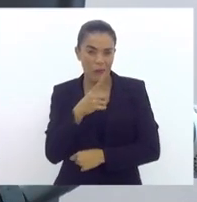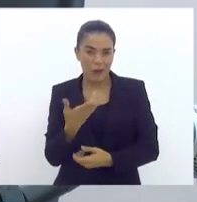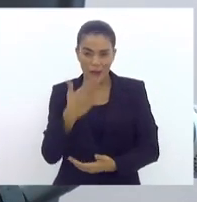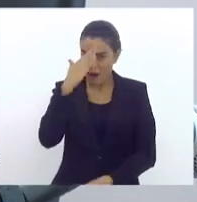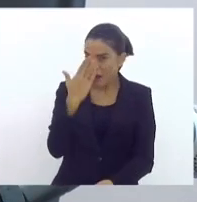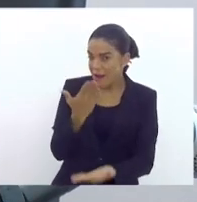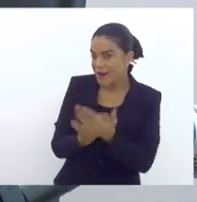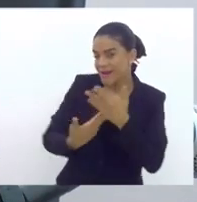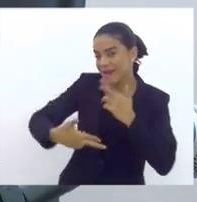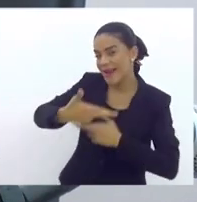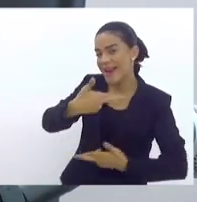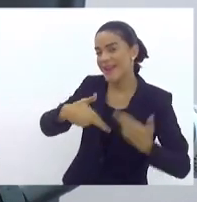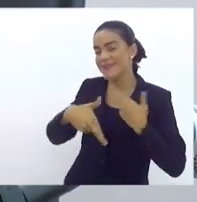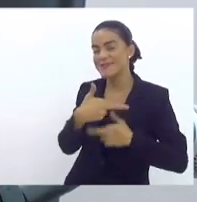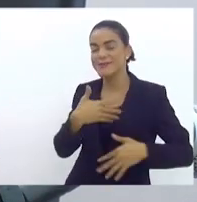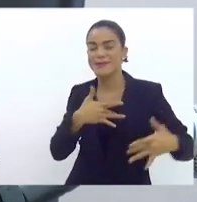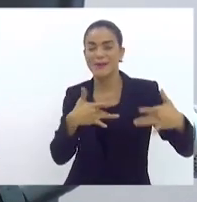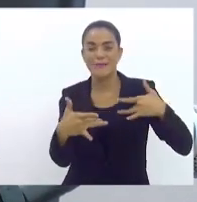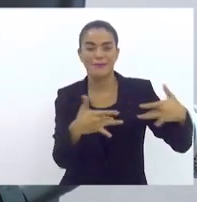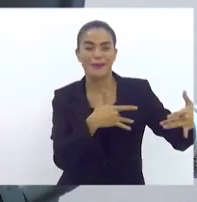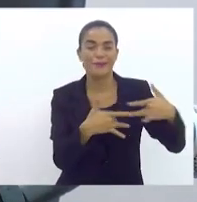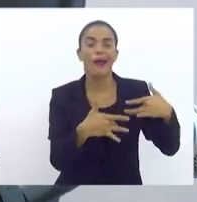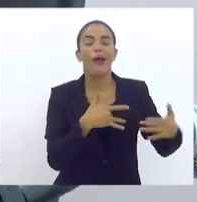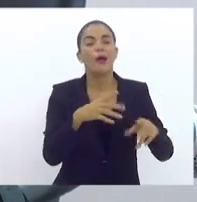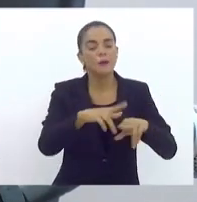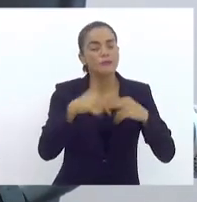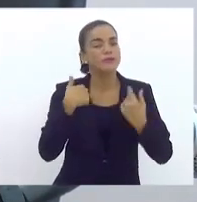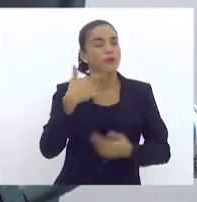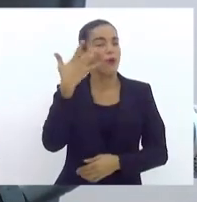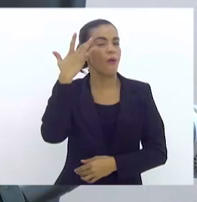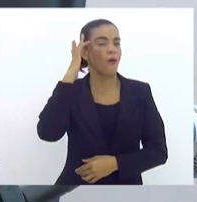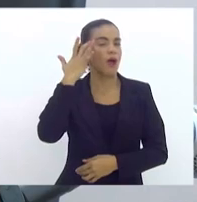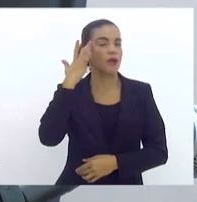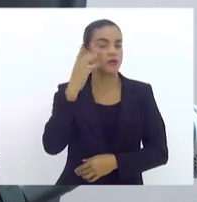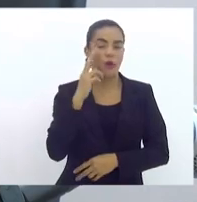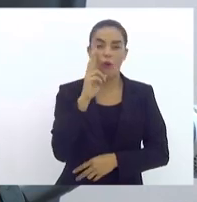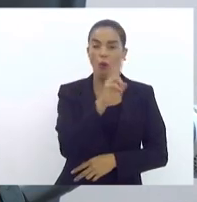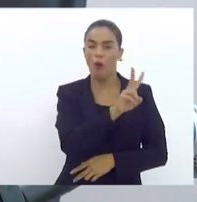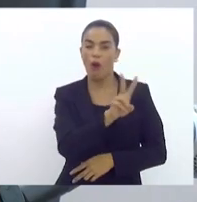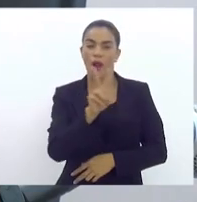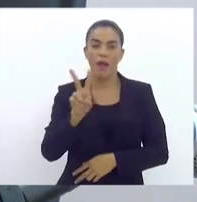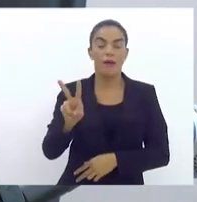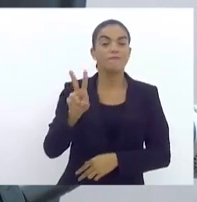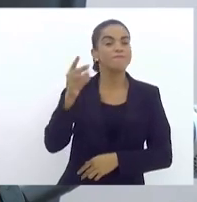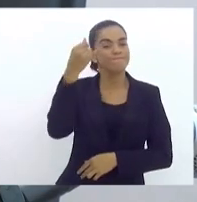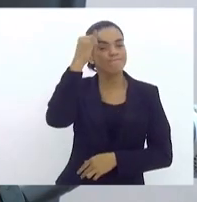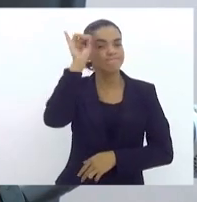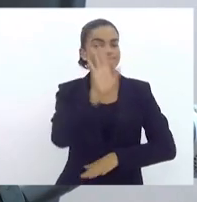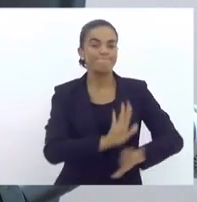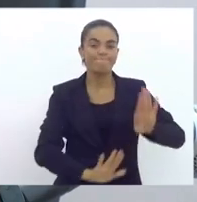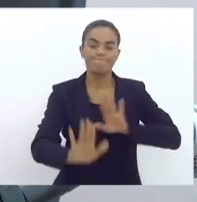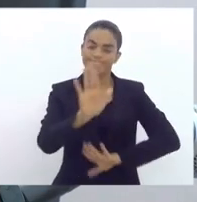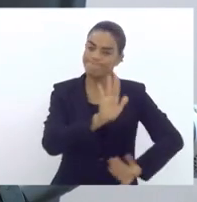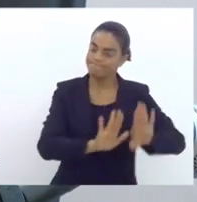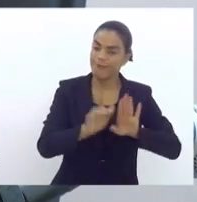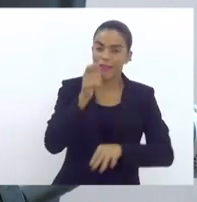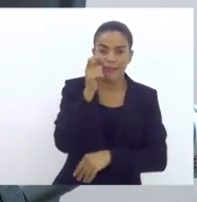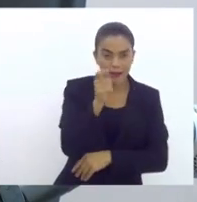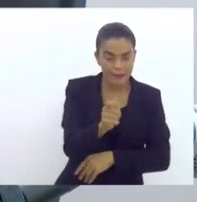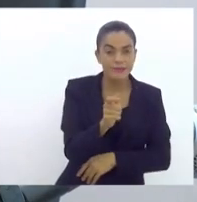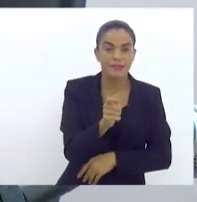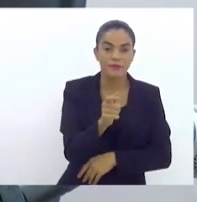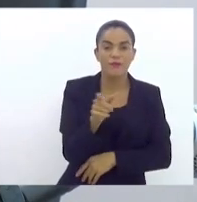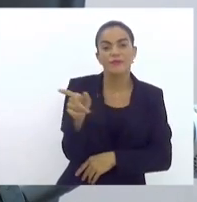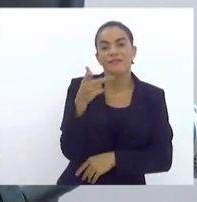verdadeiramente naquele relacionamento por isso que eu acho que esse olhar da prevenção é extremamente é interessante